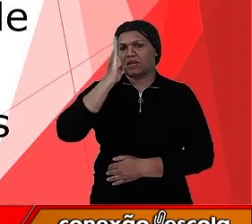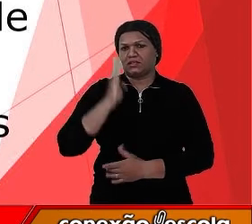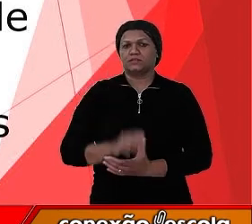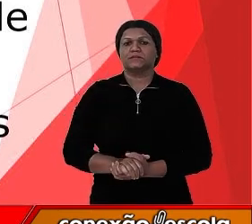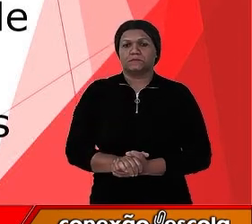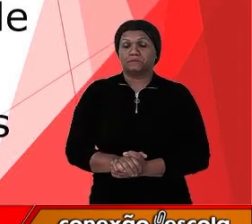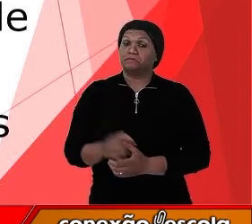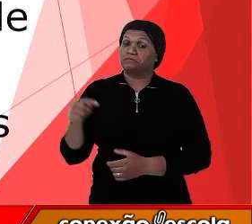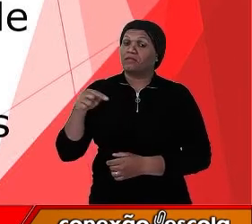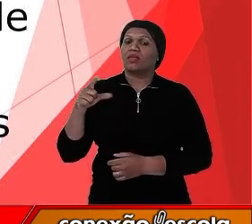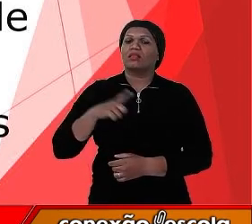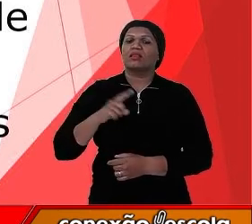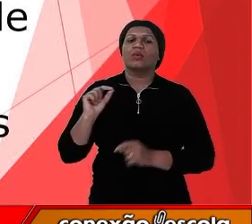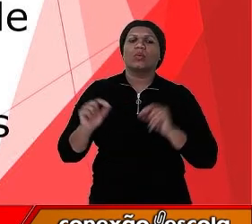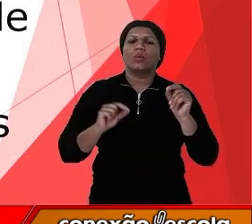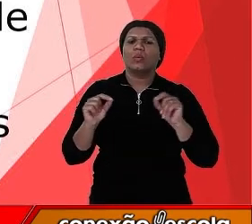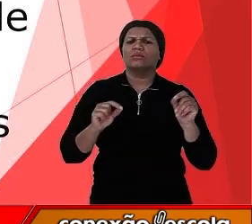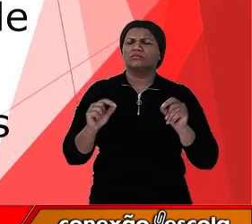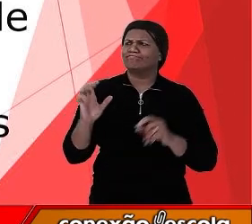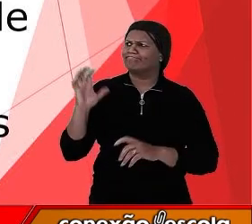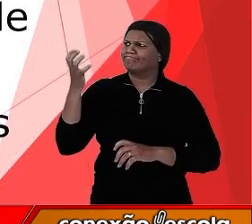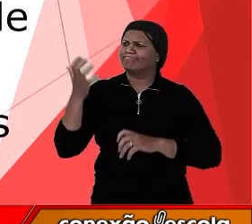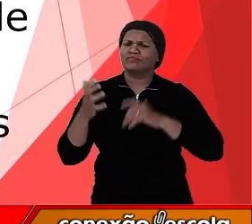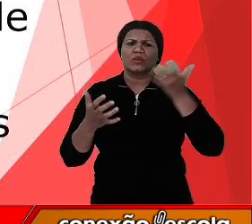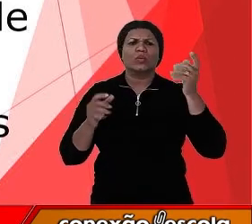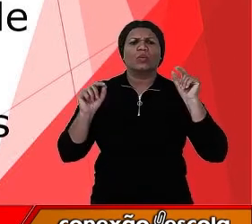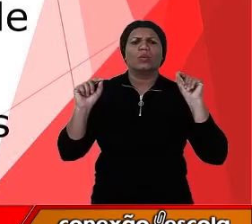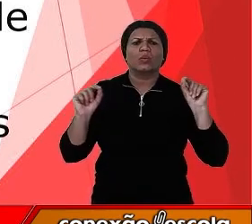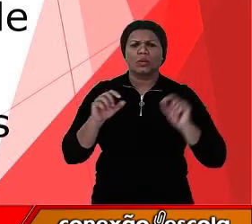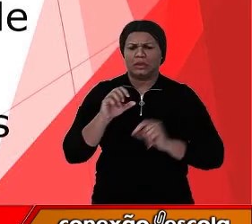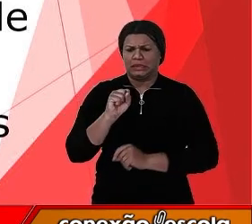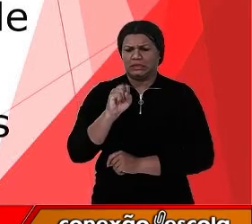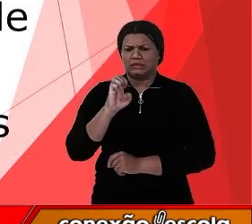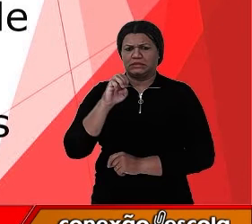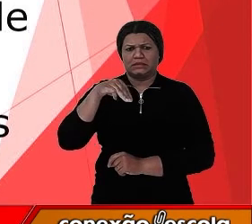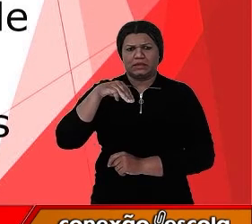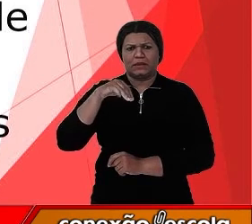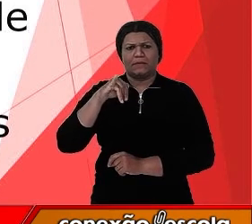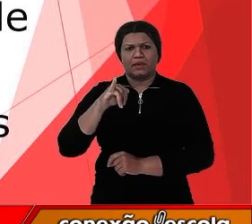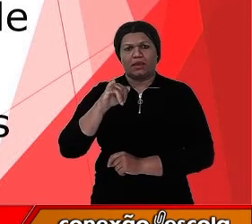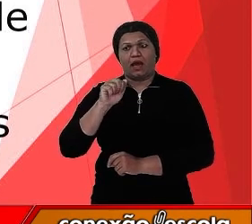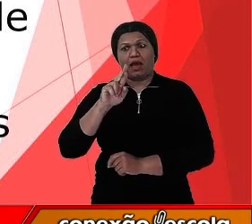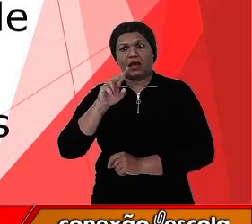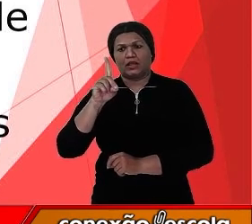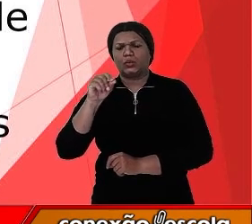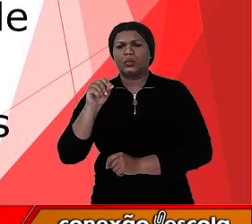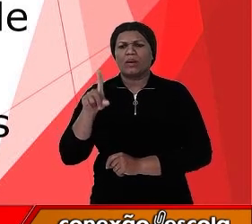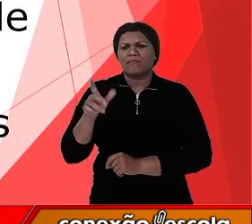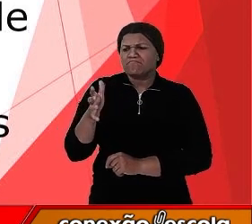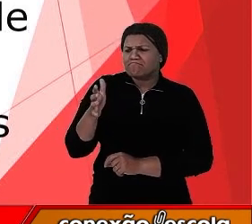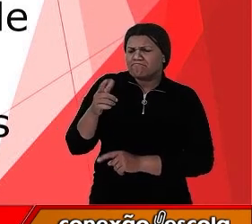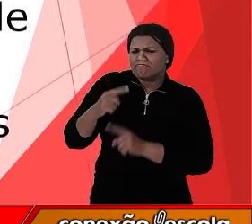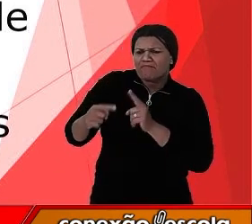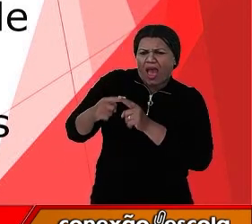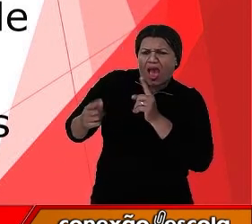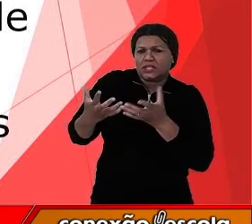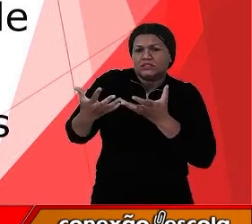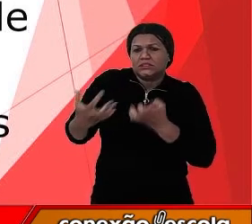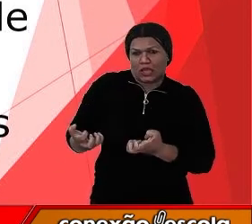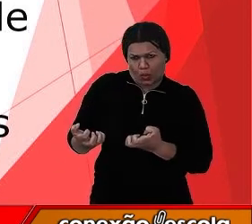rolar um clima semiárido professor é um clima sem seco isso aí meu bom é um clima semi seco